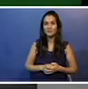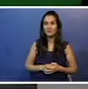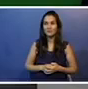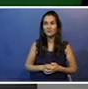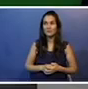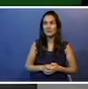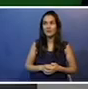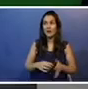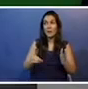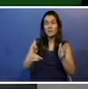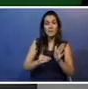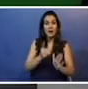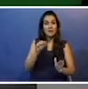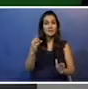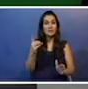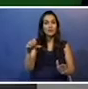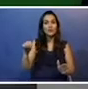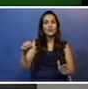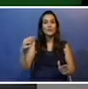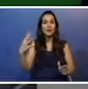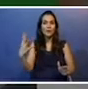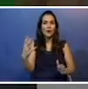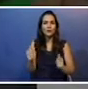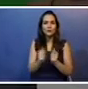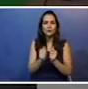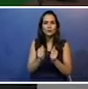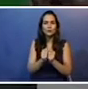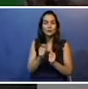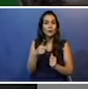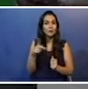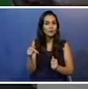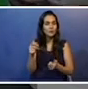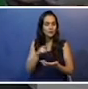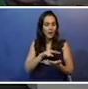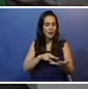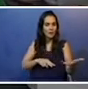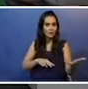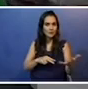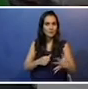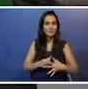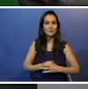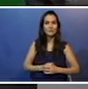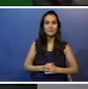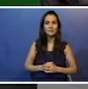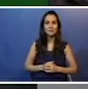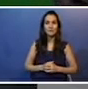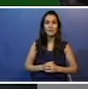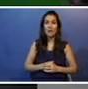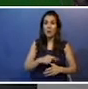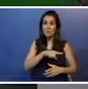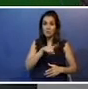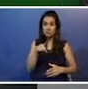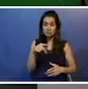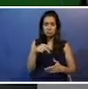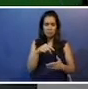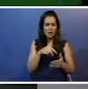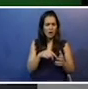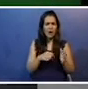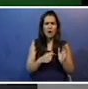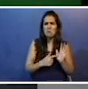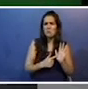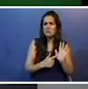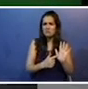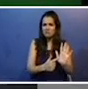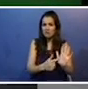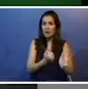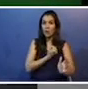na página 194, acompanhe a leitura comigo novamente. Para representar os números com